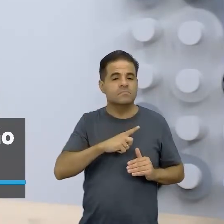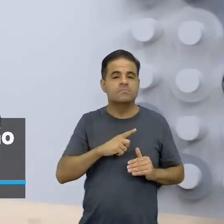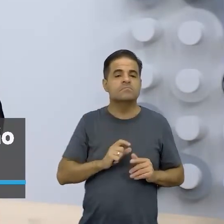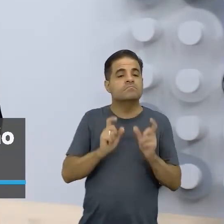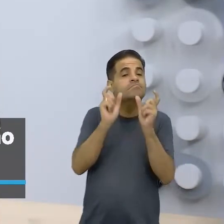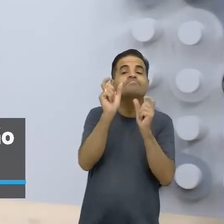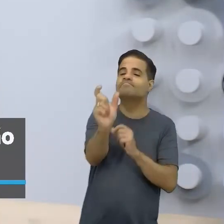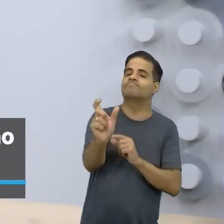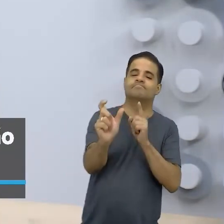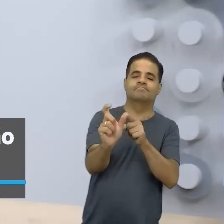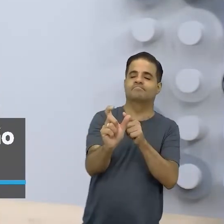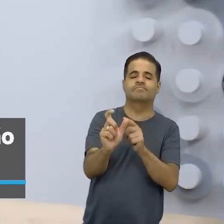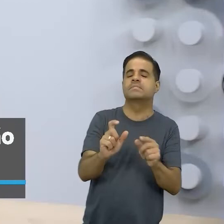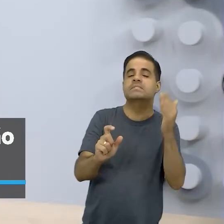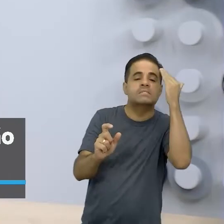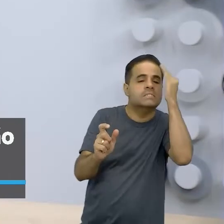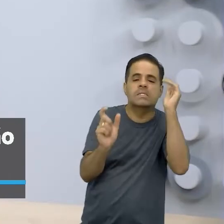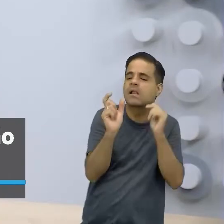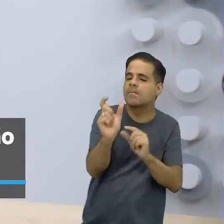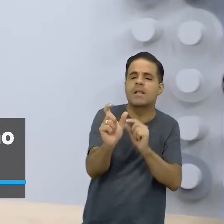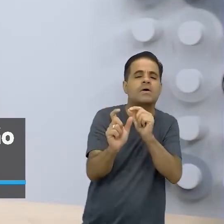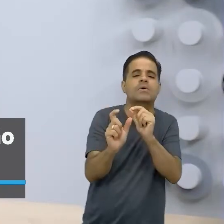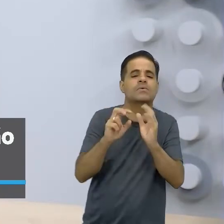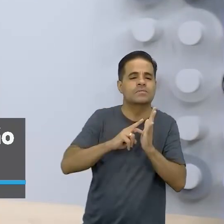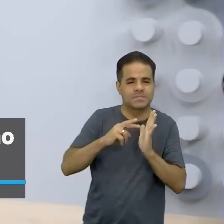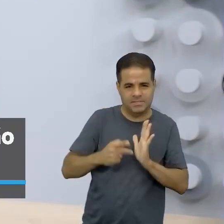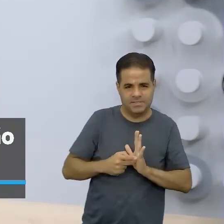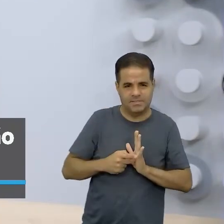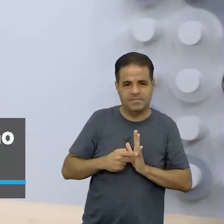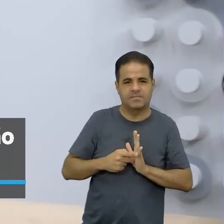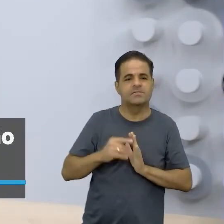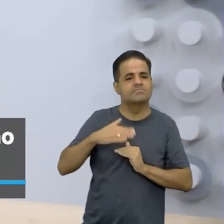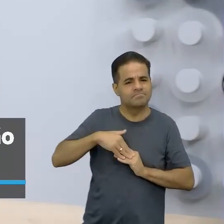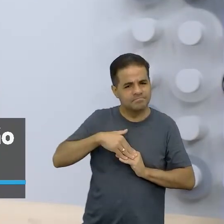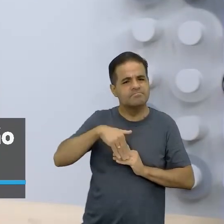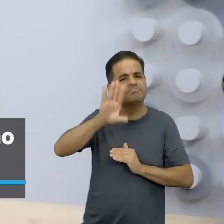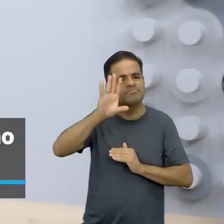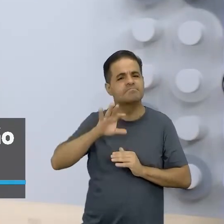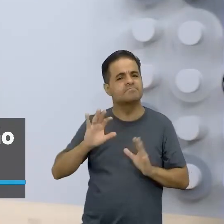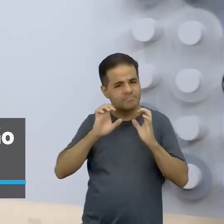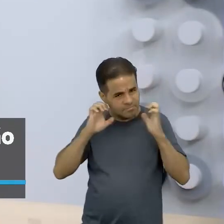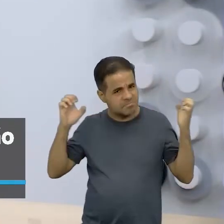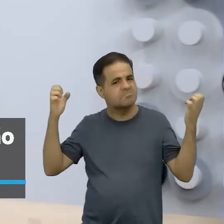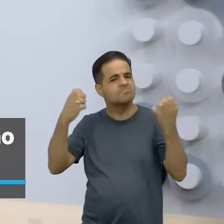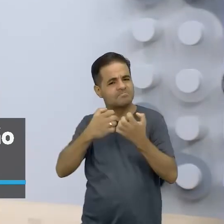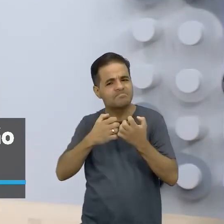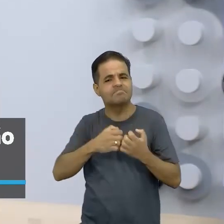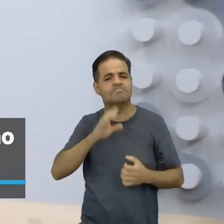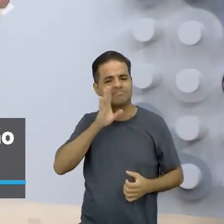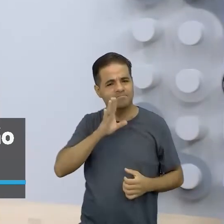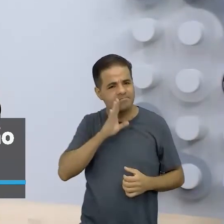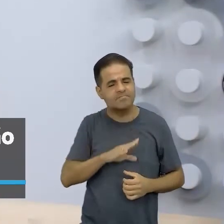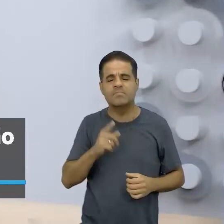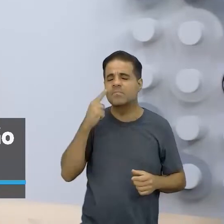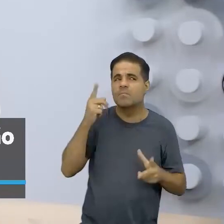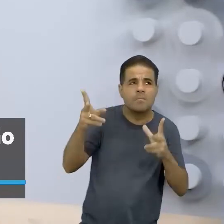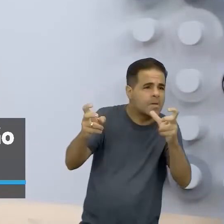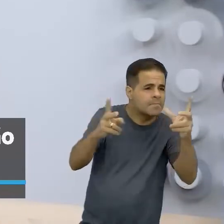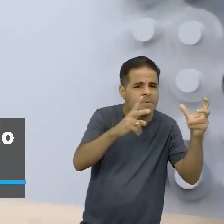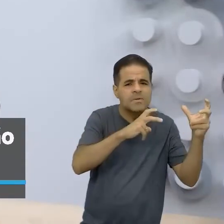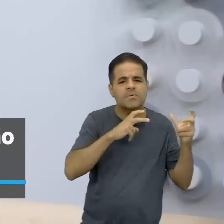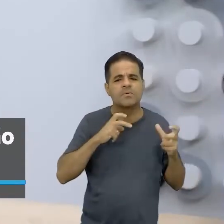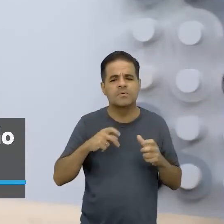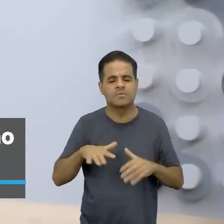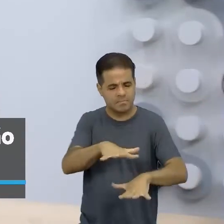daquela palavra. Sim. Né? Isso foi um exemplo bem legal agora, né? Eles conseguiram perceber a questão do